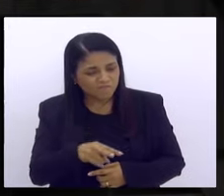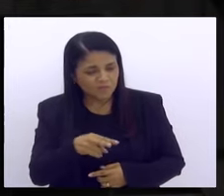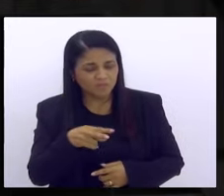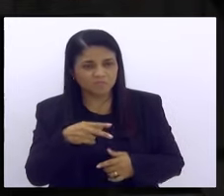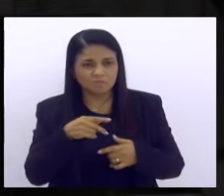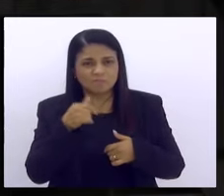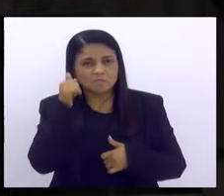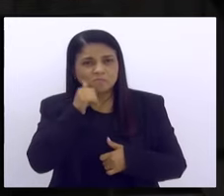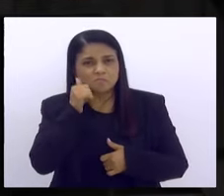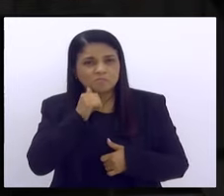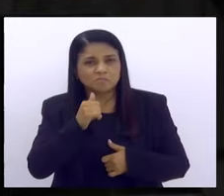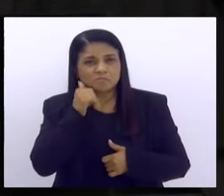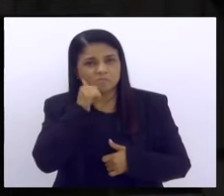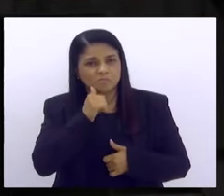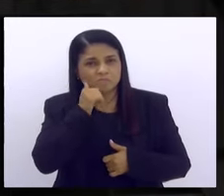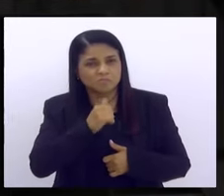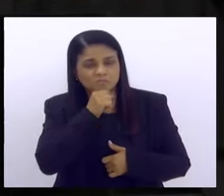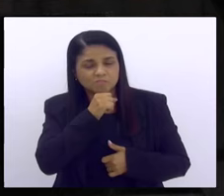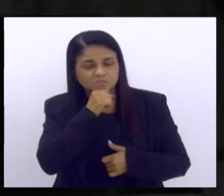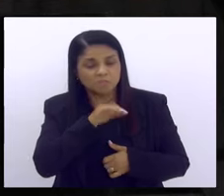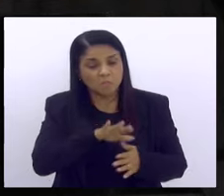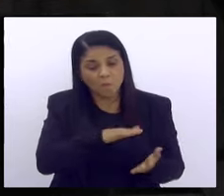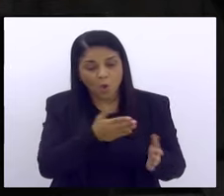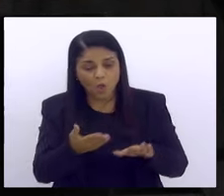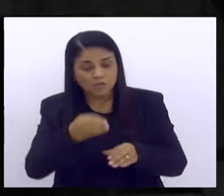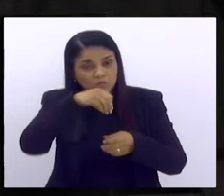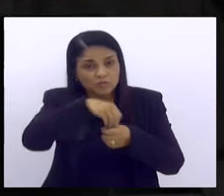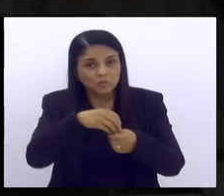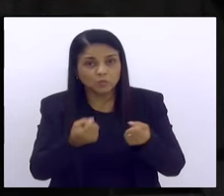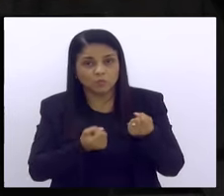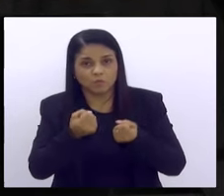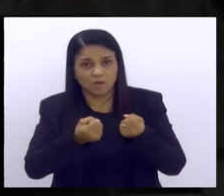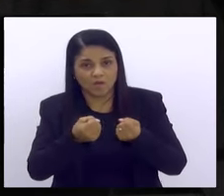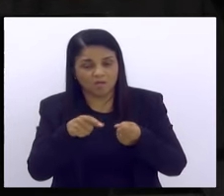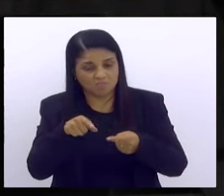carro, e por omissão deles, nós